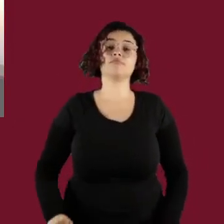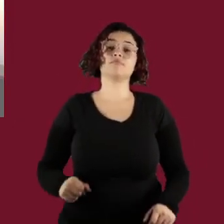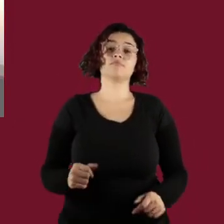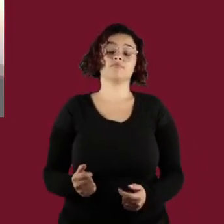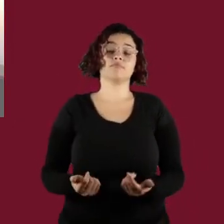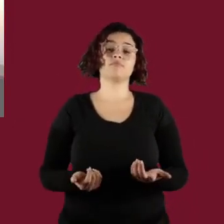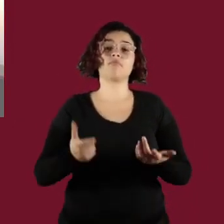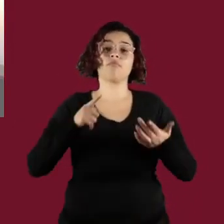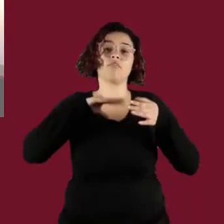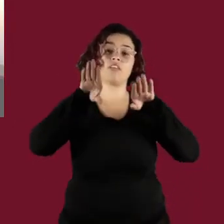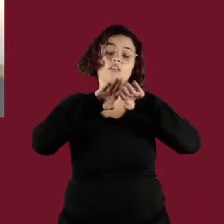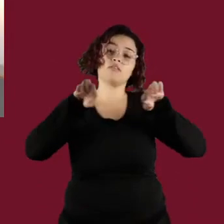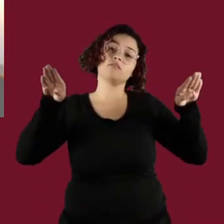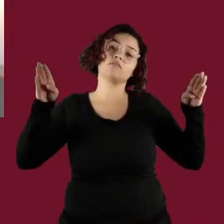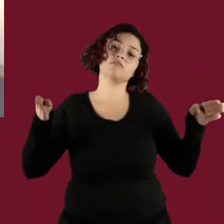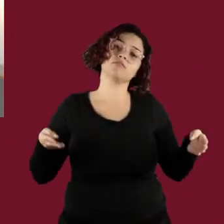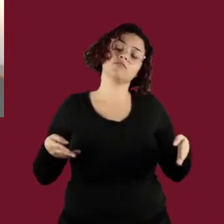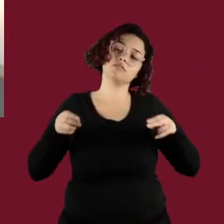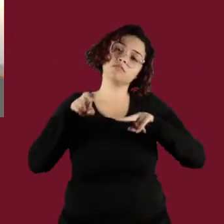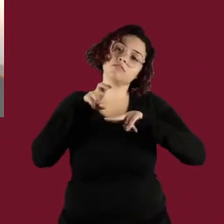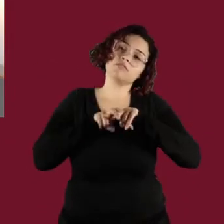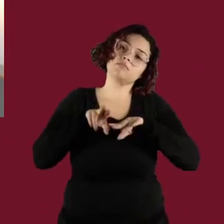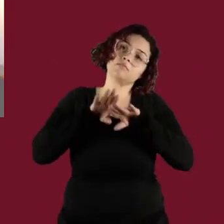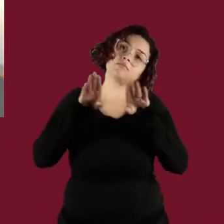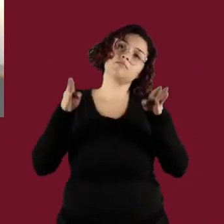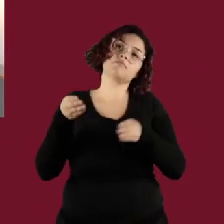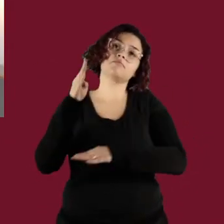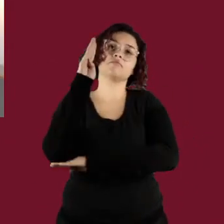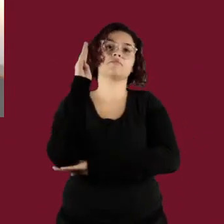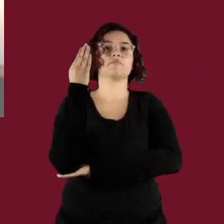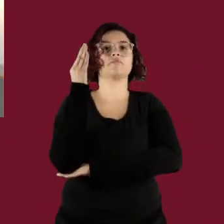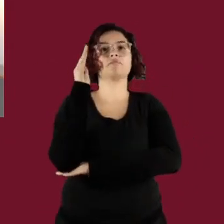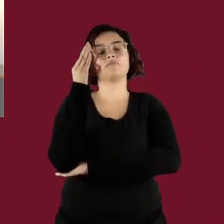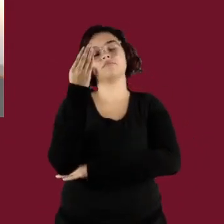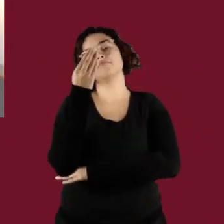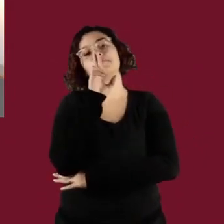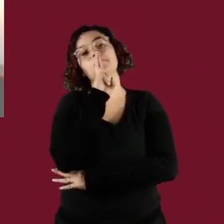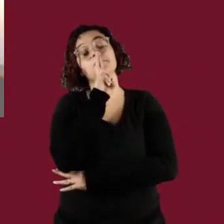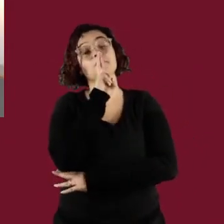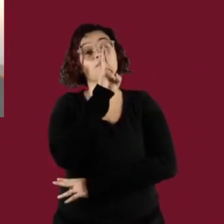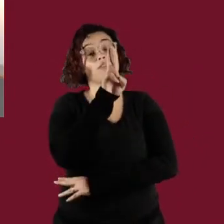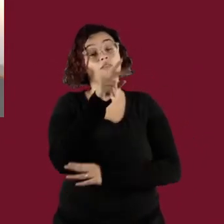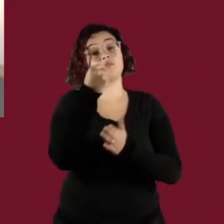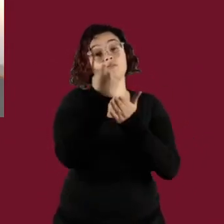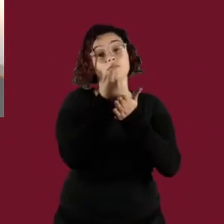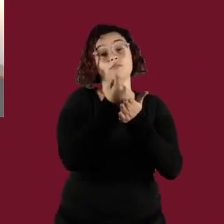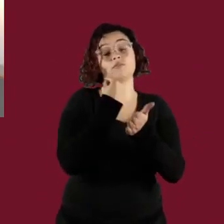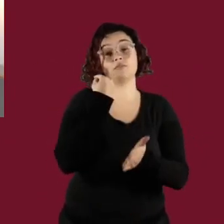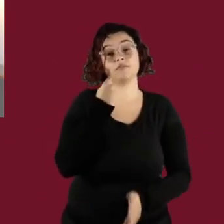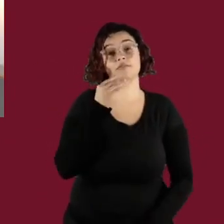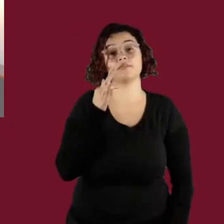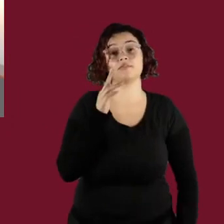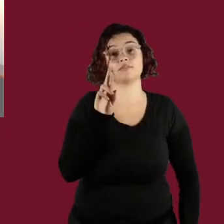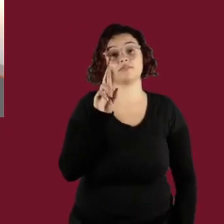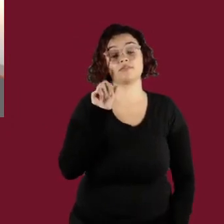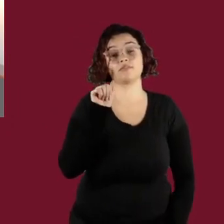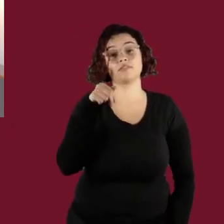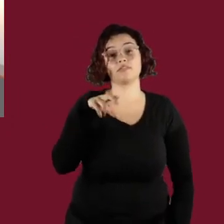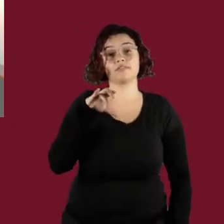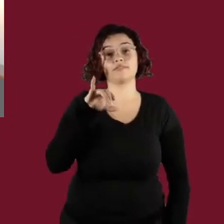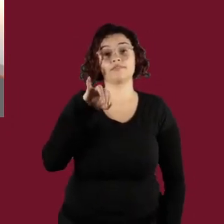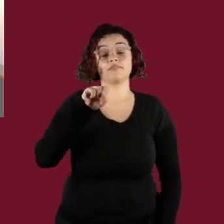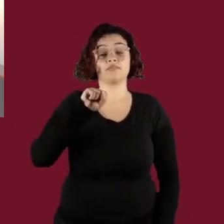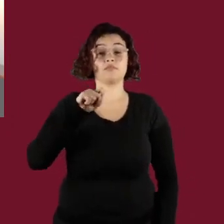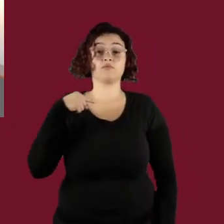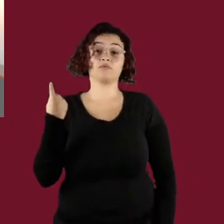uma mesa, sentada a uma mesa de madeira. E para responder a pergunta do Francis, nós, ONU